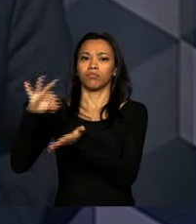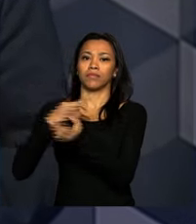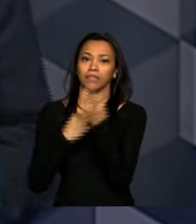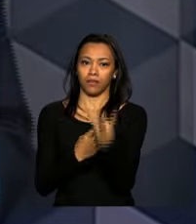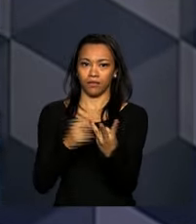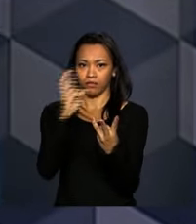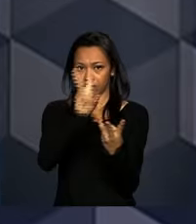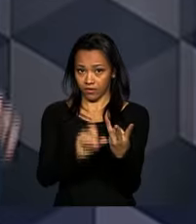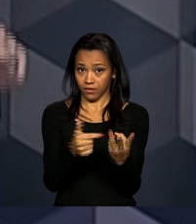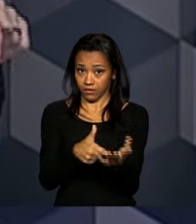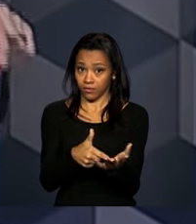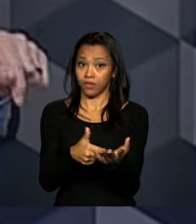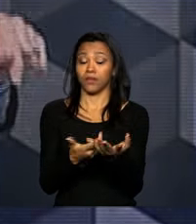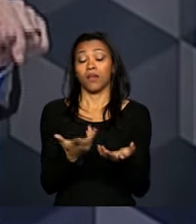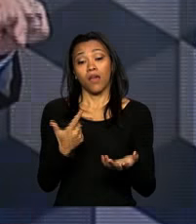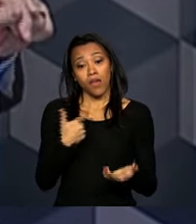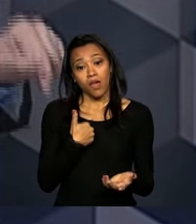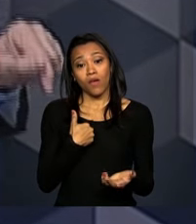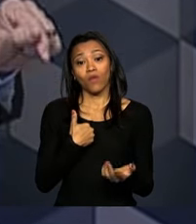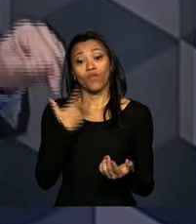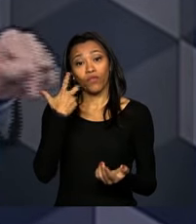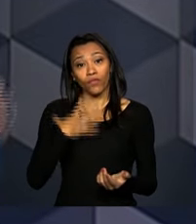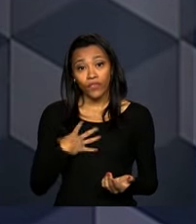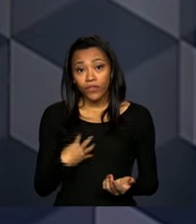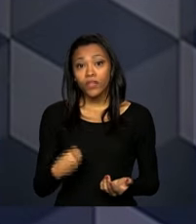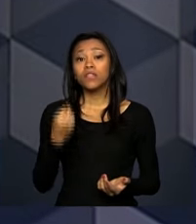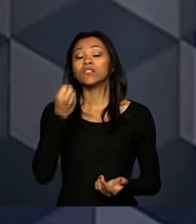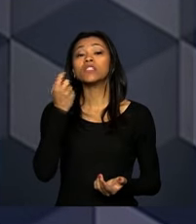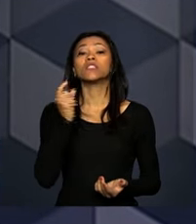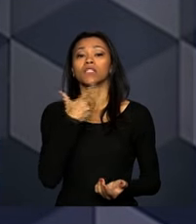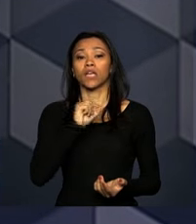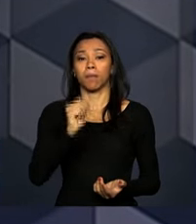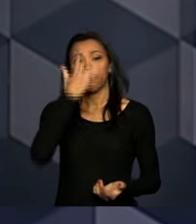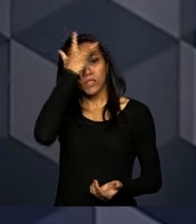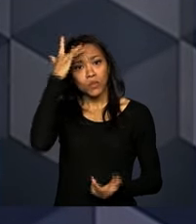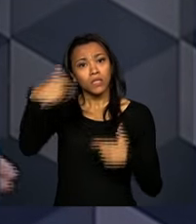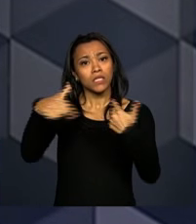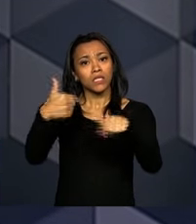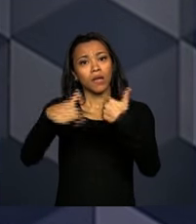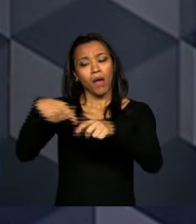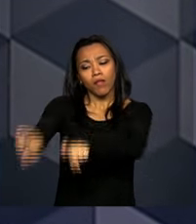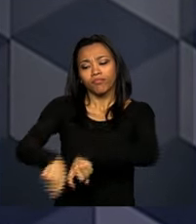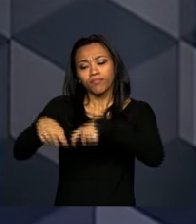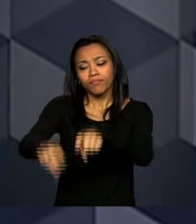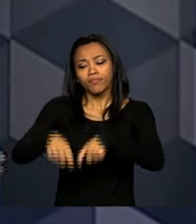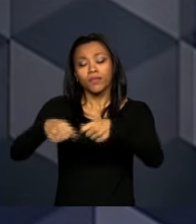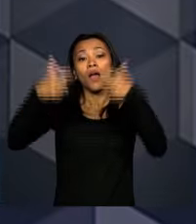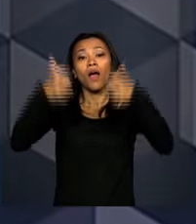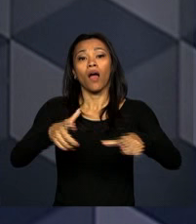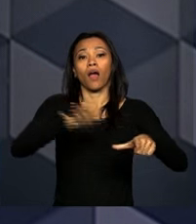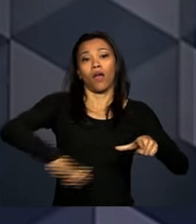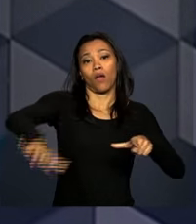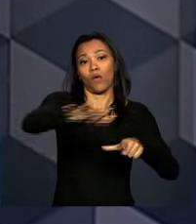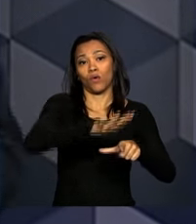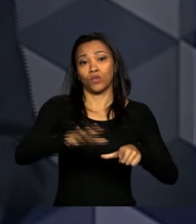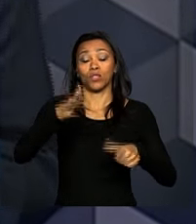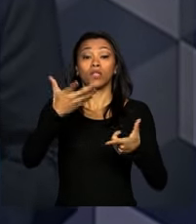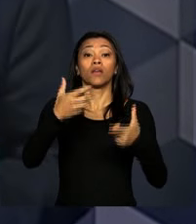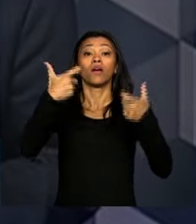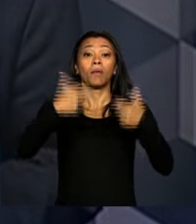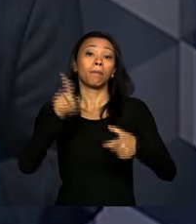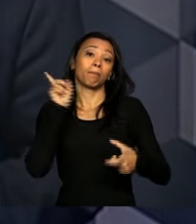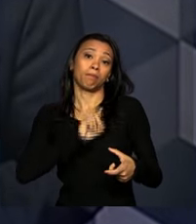do Brasil, porque eu sou filho de agricultores no norte de Minas, no Vale de Jequitinhonha, na minha